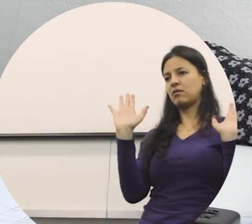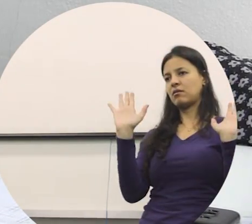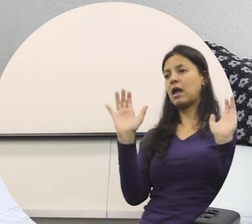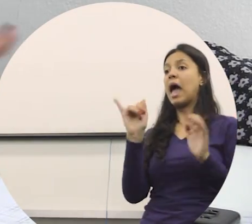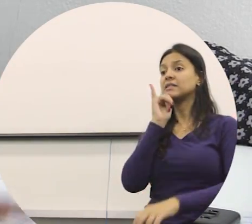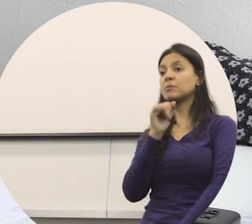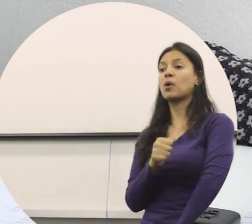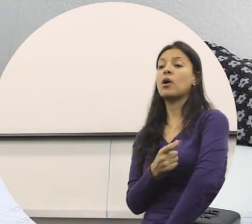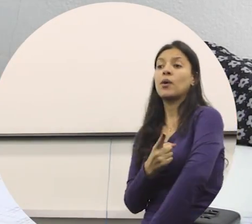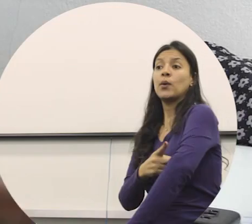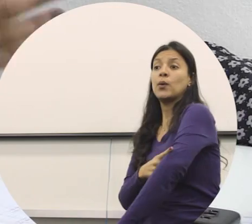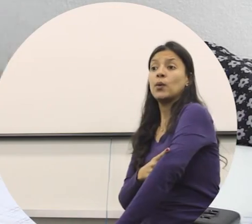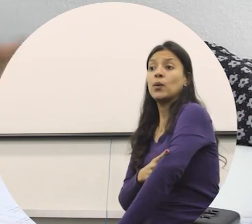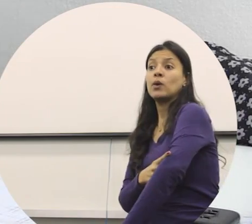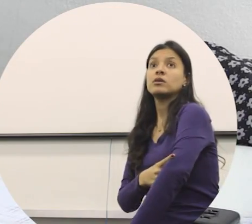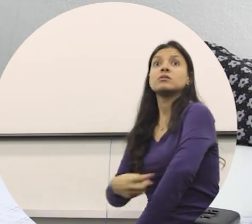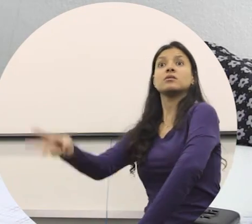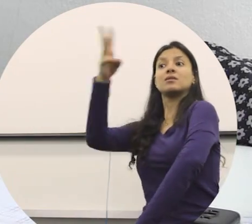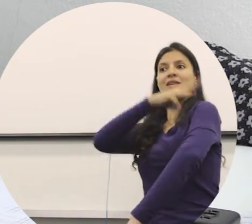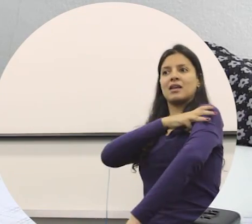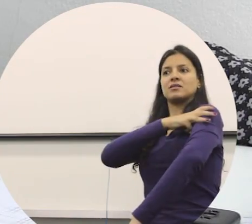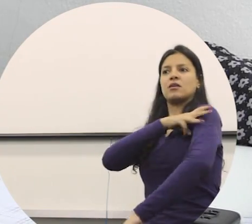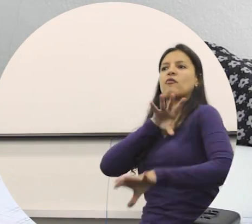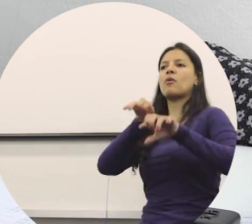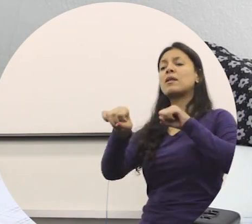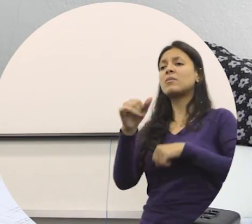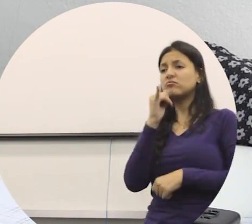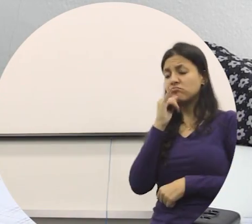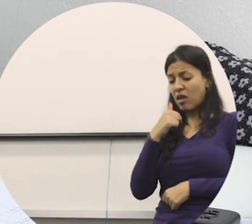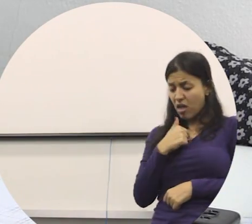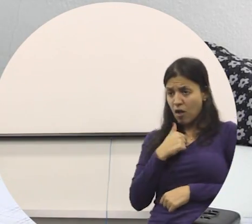do ciclo o que é que eu espero dela se eu não tenho essa clareza.